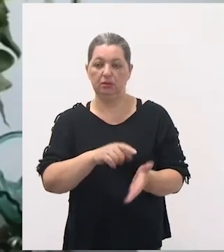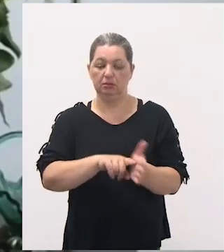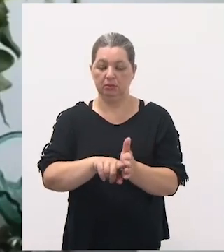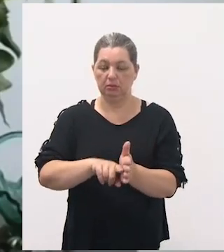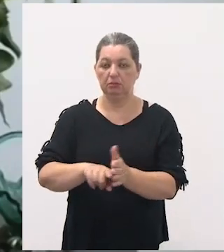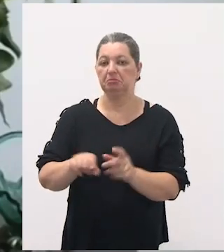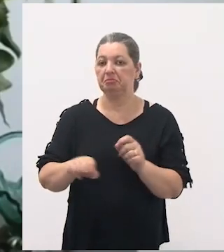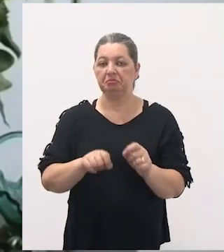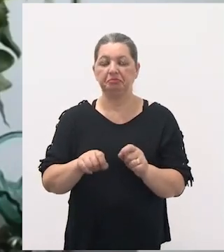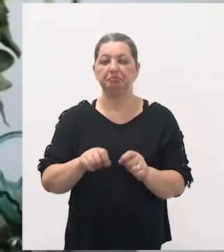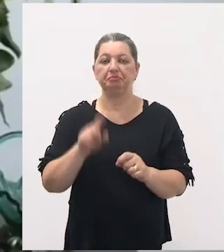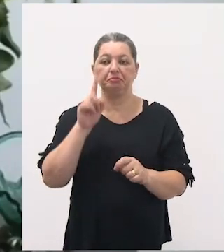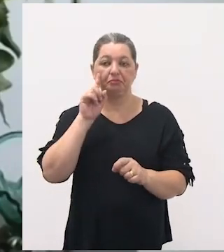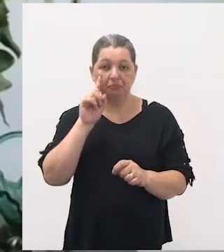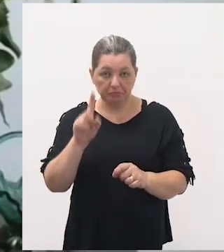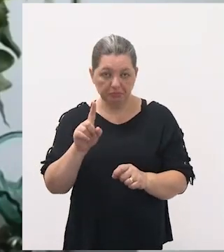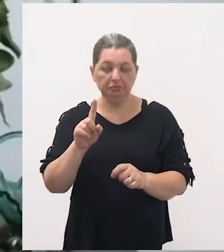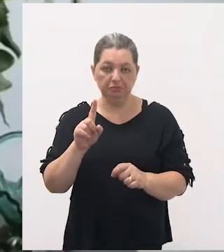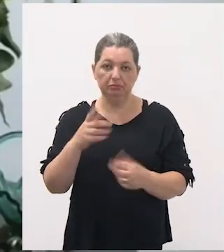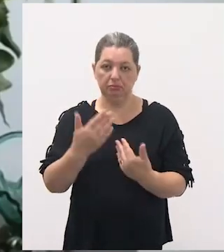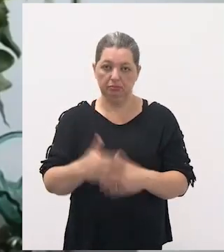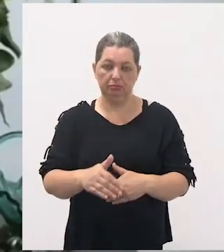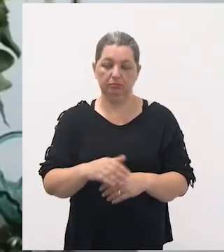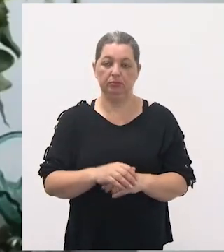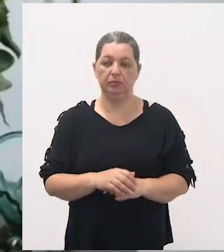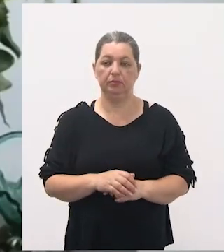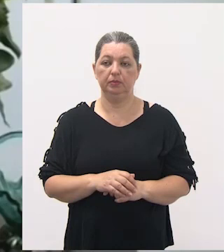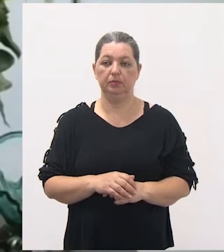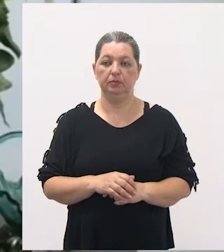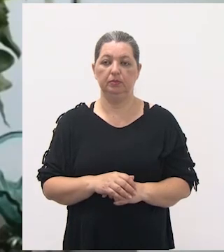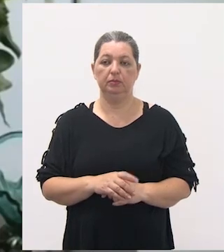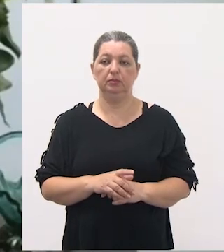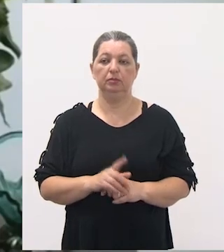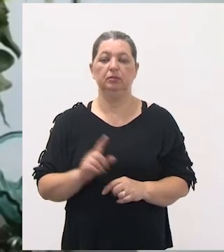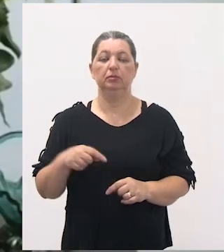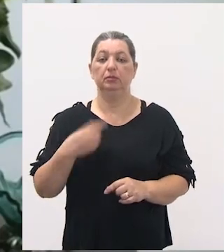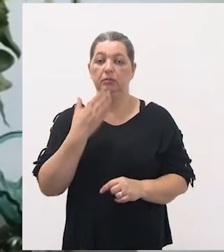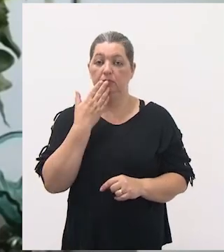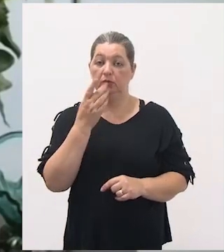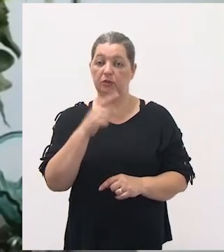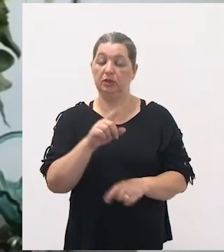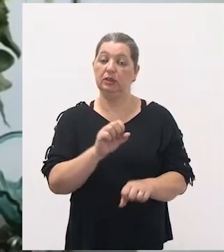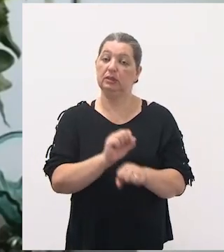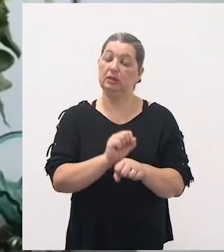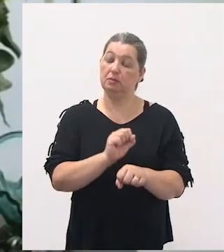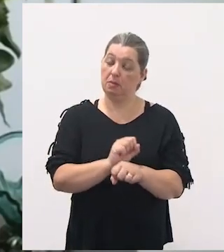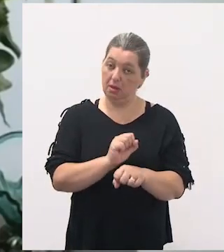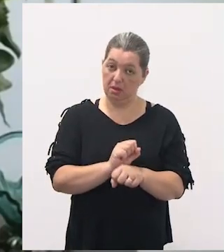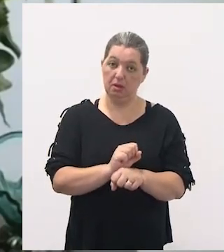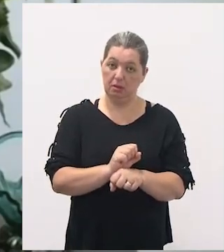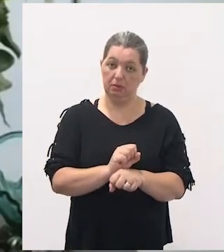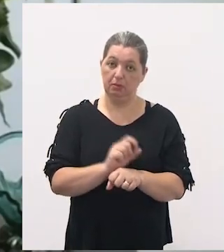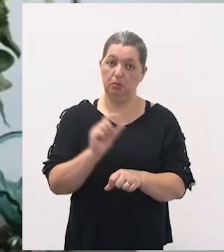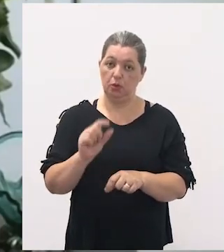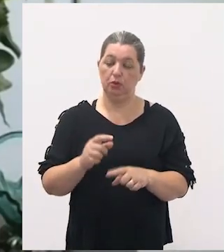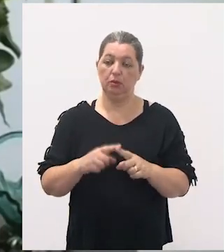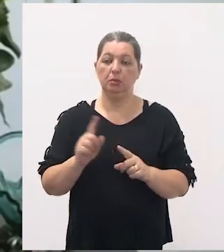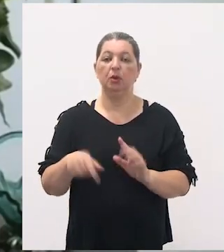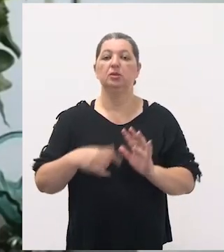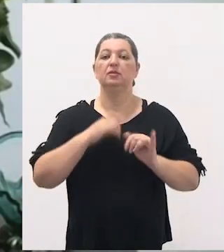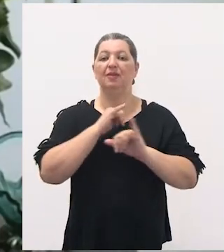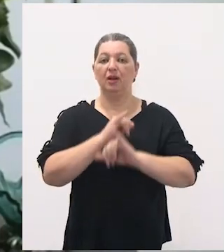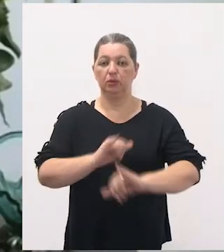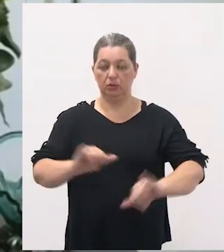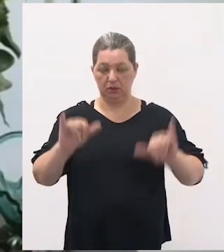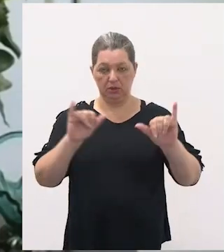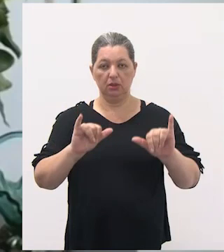que será essa aplicação do SARESP. Então, nós solicitamos que vocês aguardem um pouquinho mais, que aí ele vai anunciar